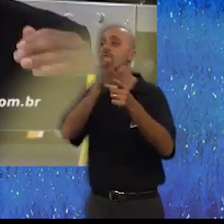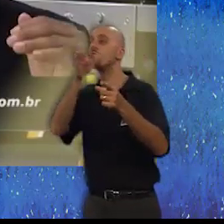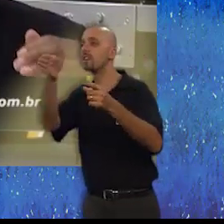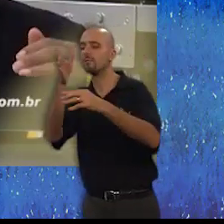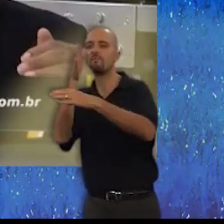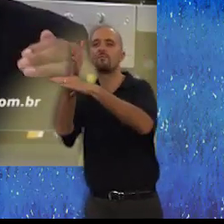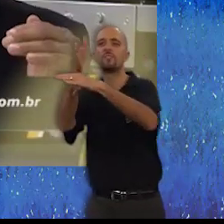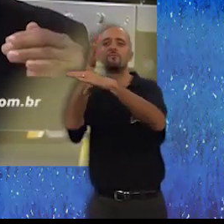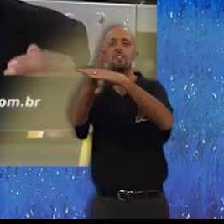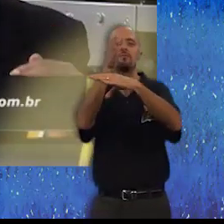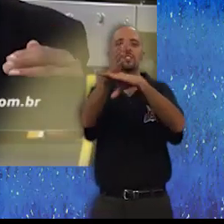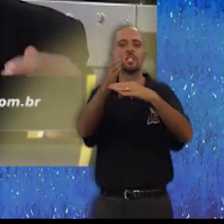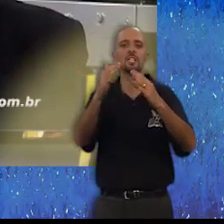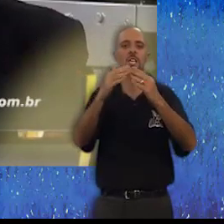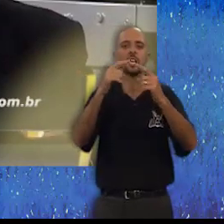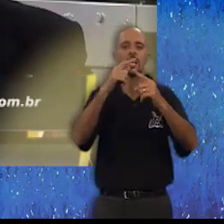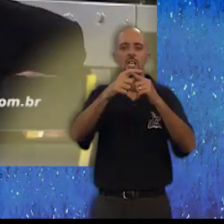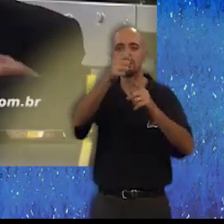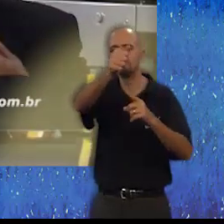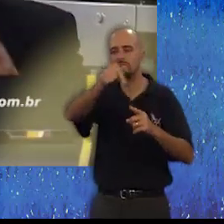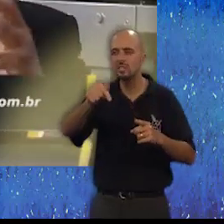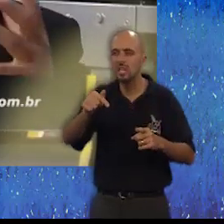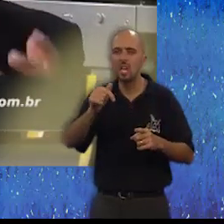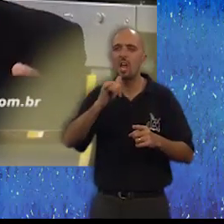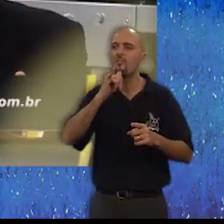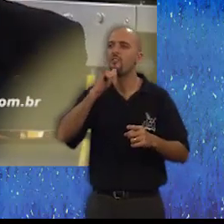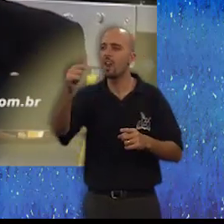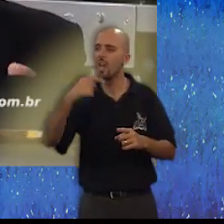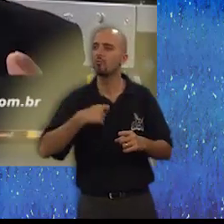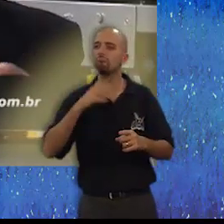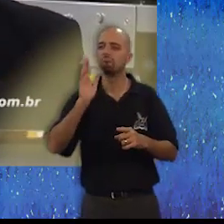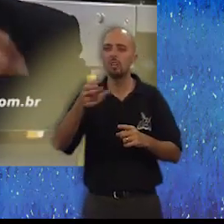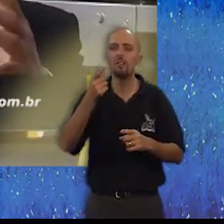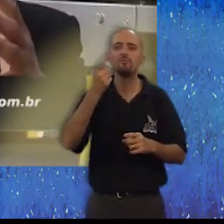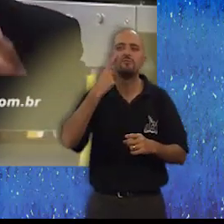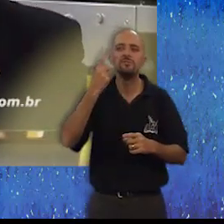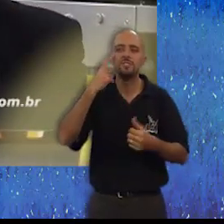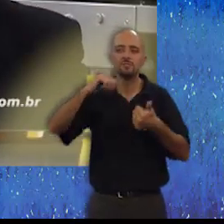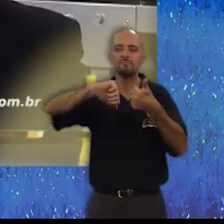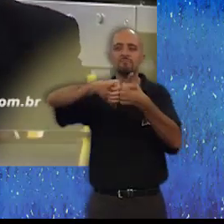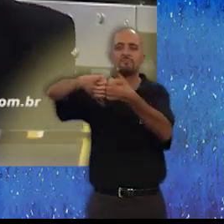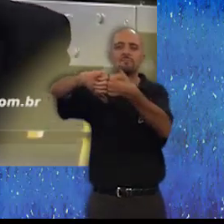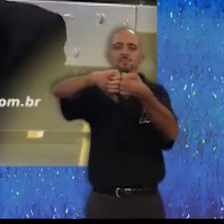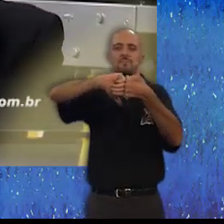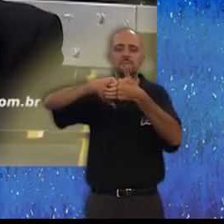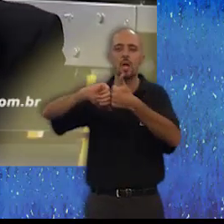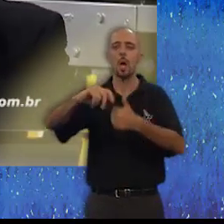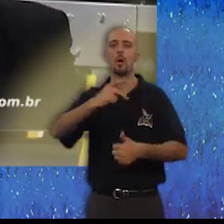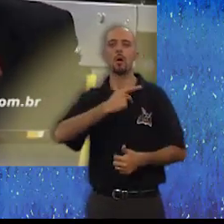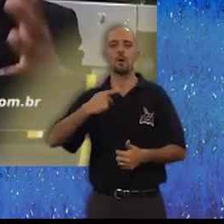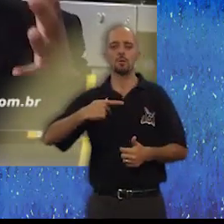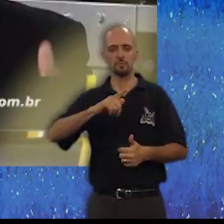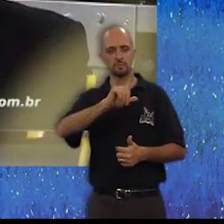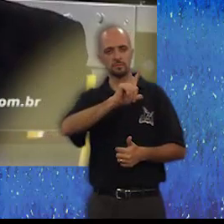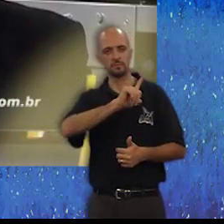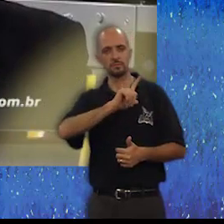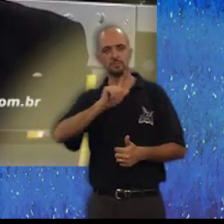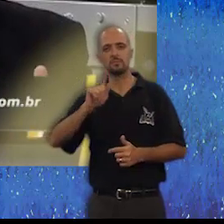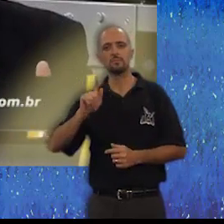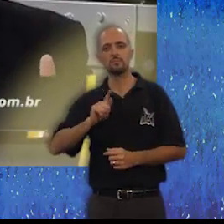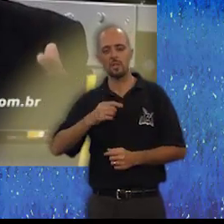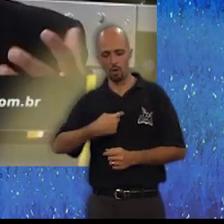e vai dizer o seguinte: olha, eu assisti o Arena, eu assisto a TV Novo Tempo, o pastor Luiz me pediu para vir aqui, eu estou